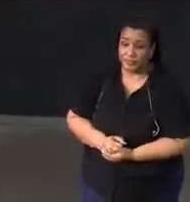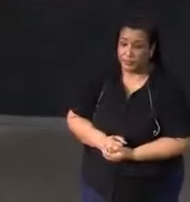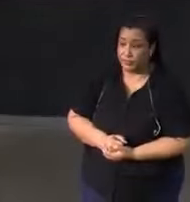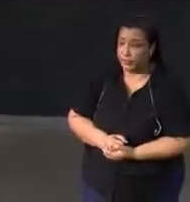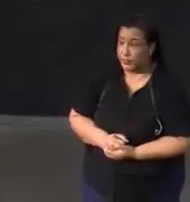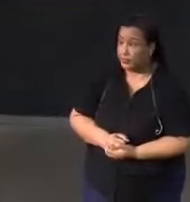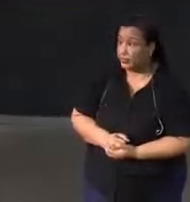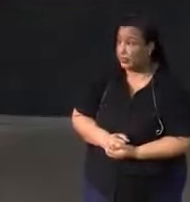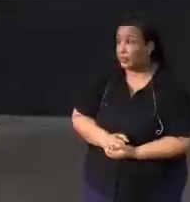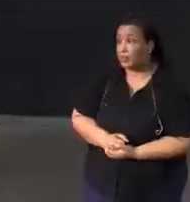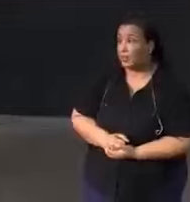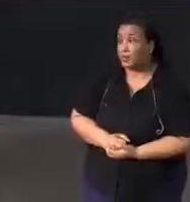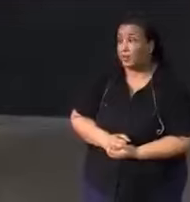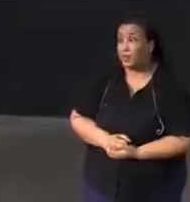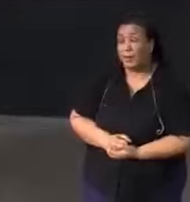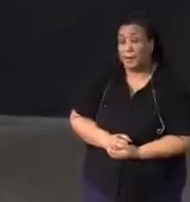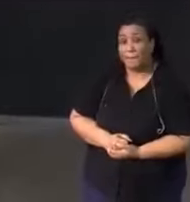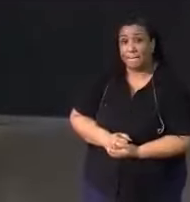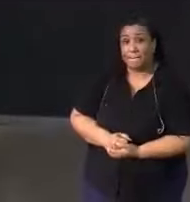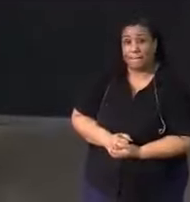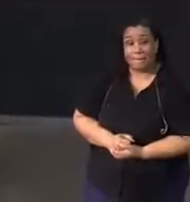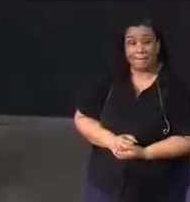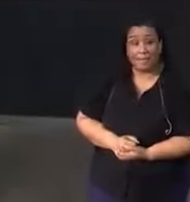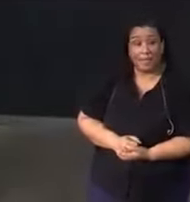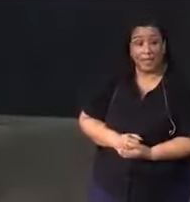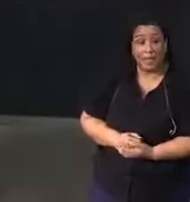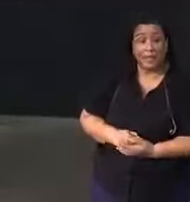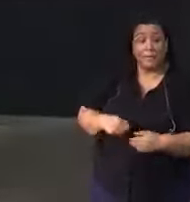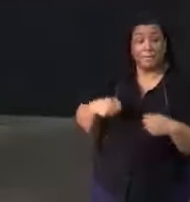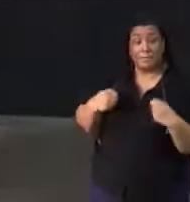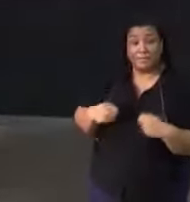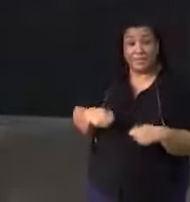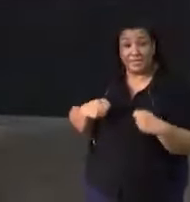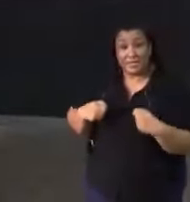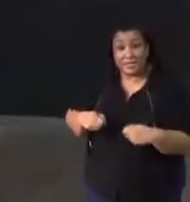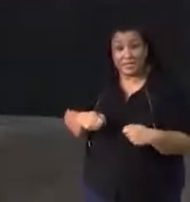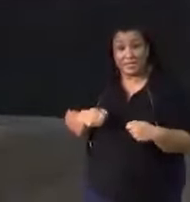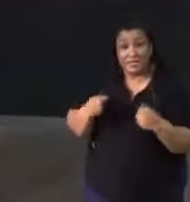E eu preciso voltar a esse assunto, é pedagógico para a igreja.